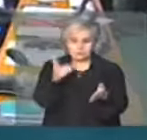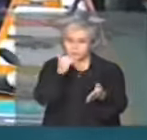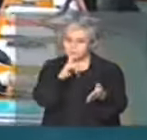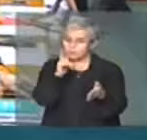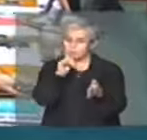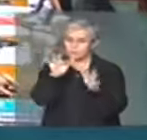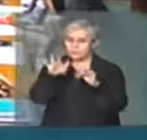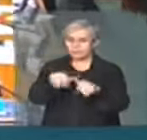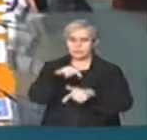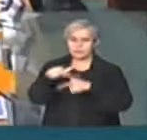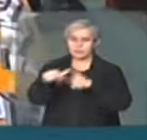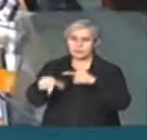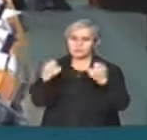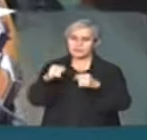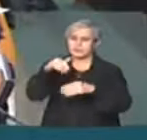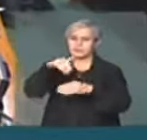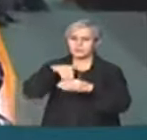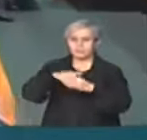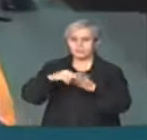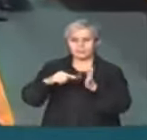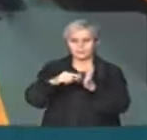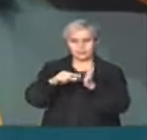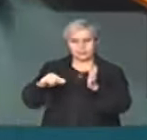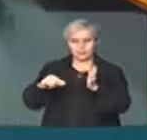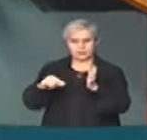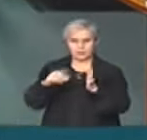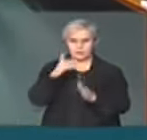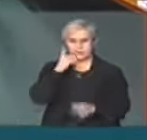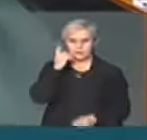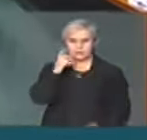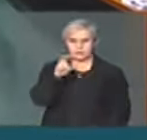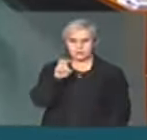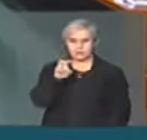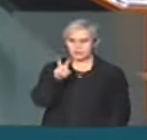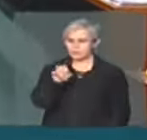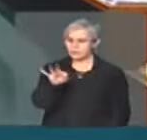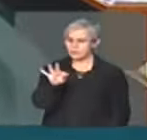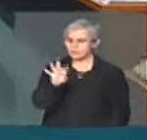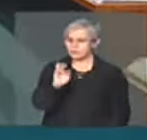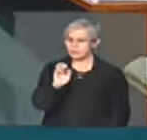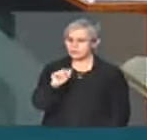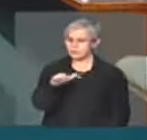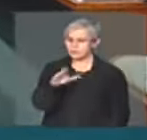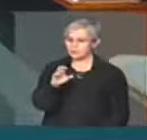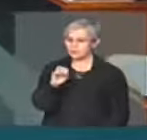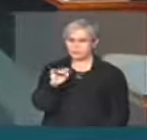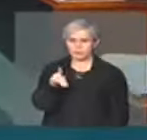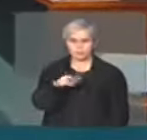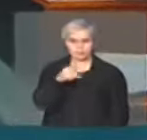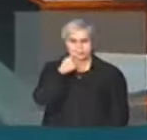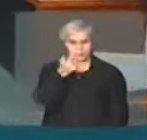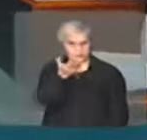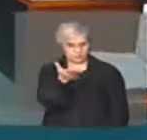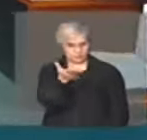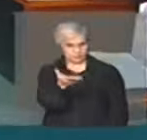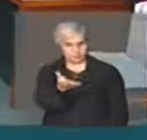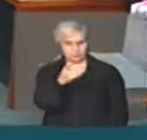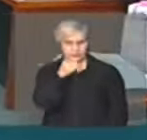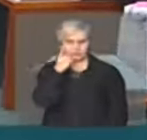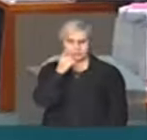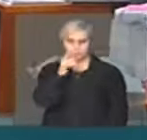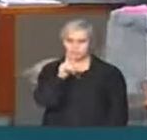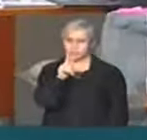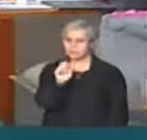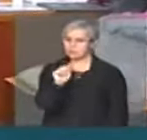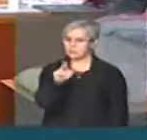encerra o trabalho se não votarmos o destaque do deputado Everton Rocha, e dizer ao querido deputado